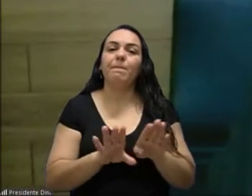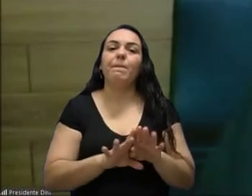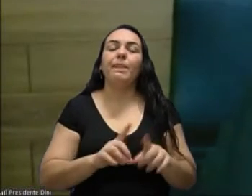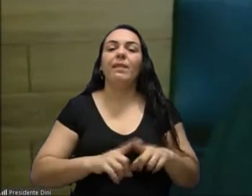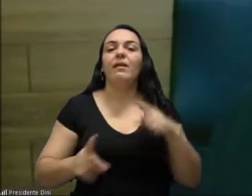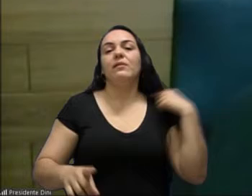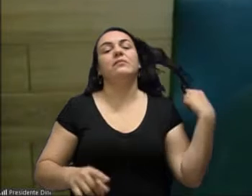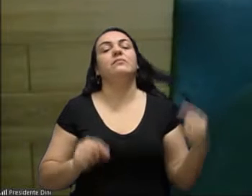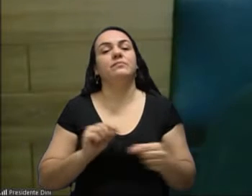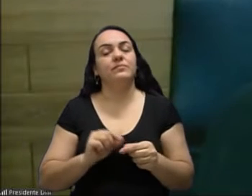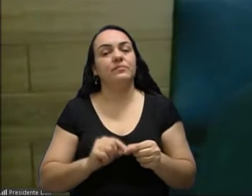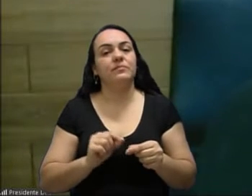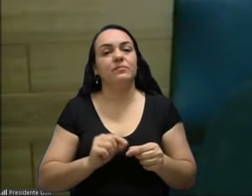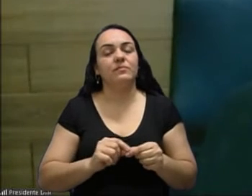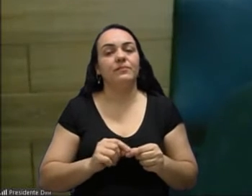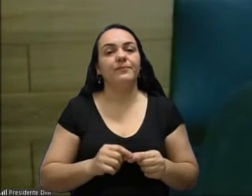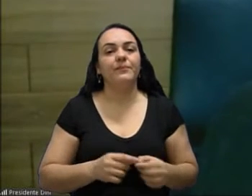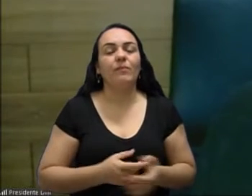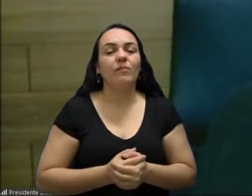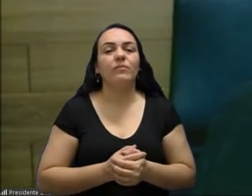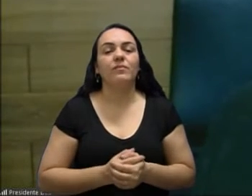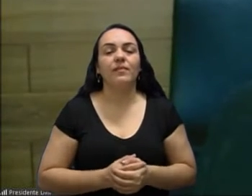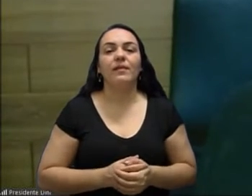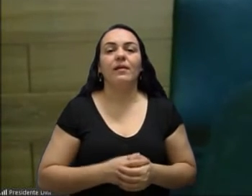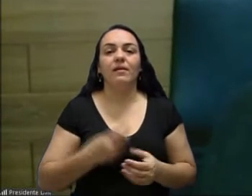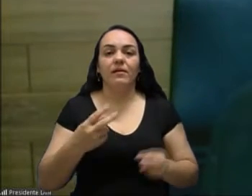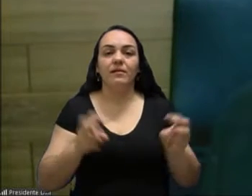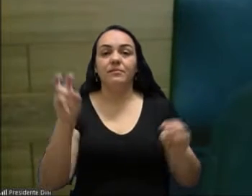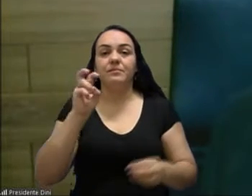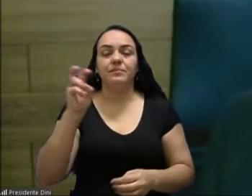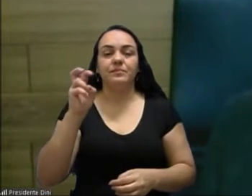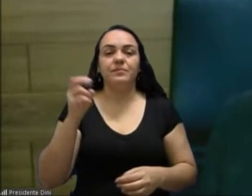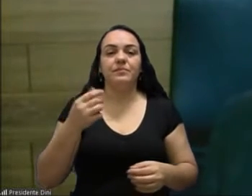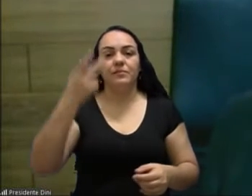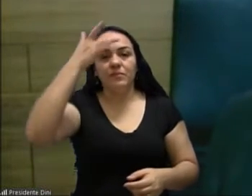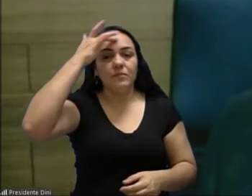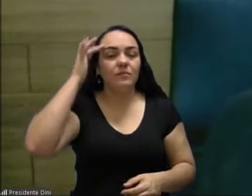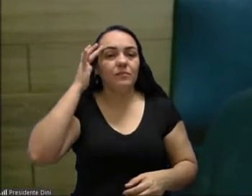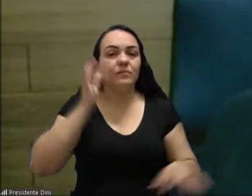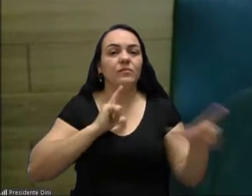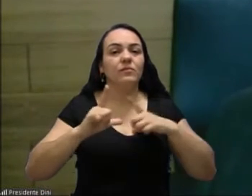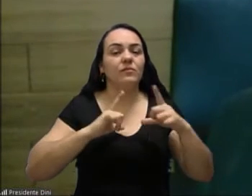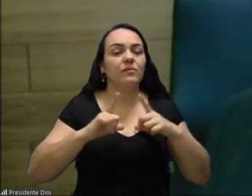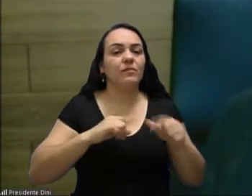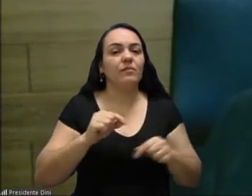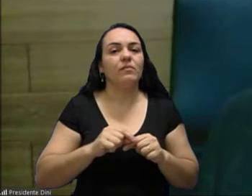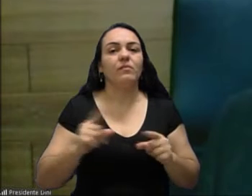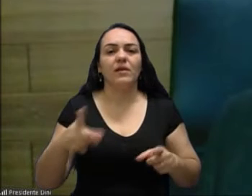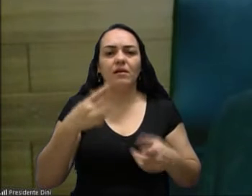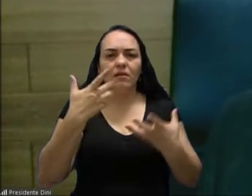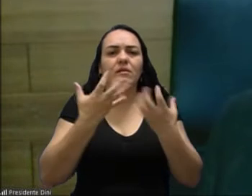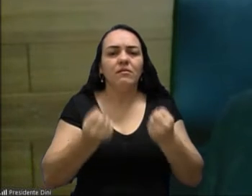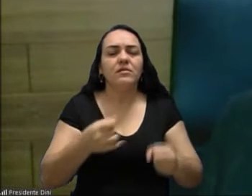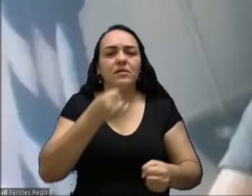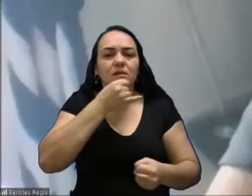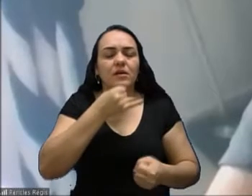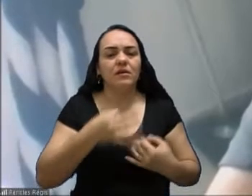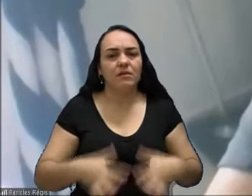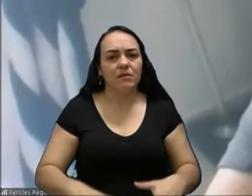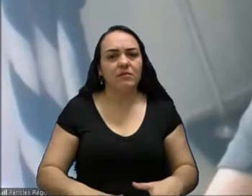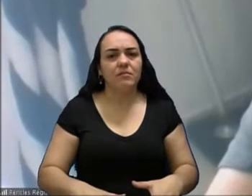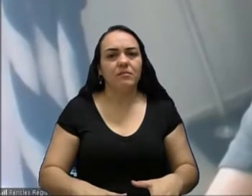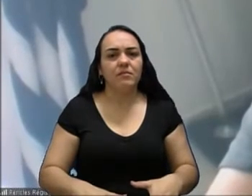fazendo uma manobra na mesa pra regastar o quinto assessor é disso que eu estou falando vereador o senhor quer mais alguma explicação? o senhor está